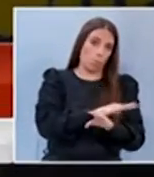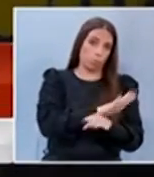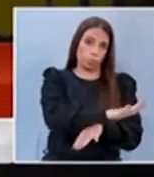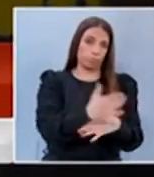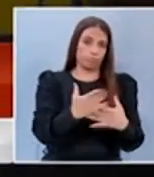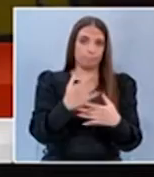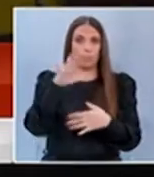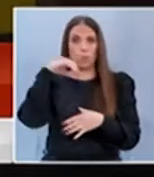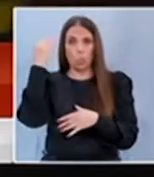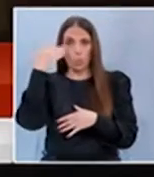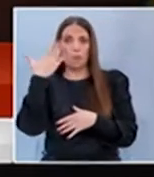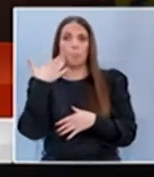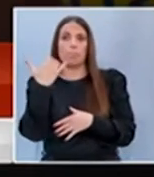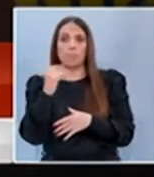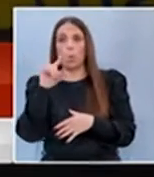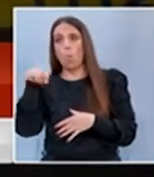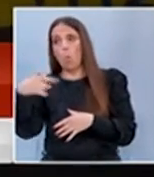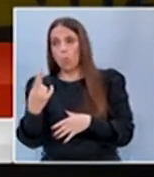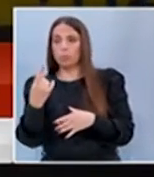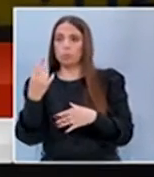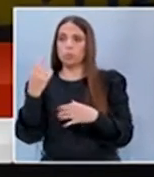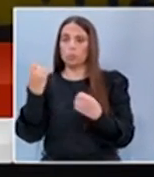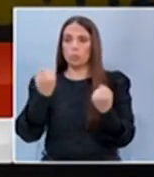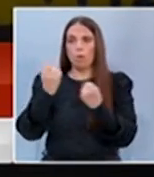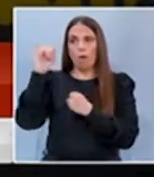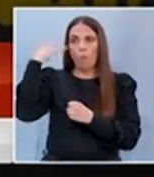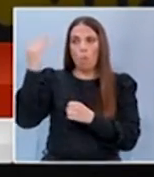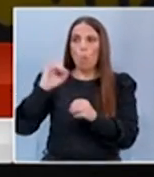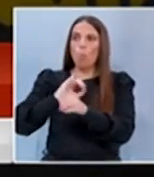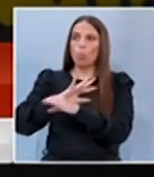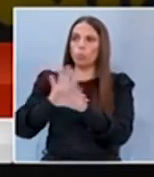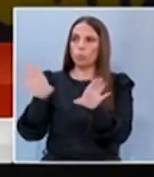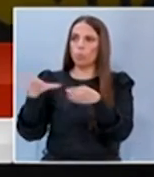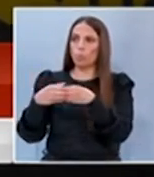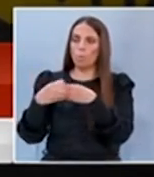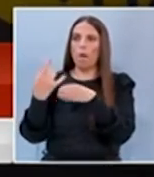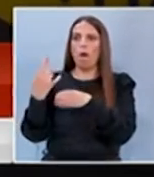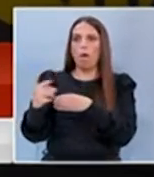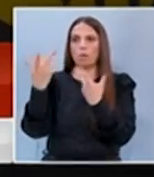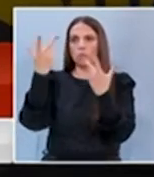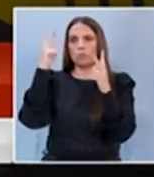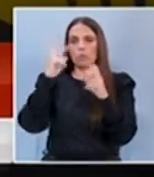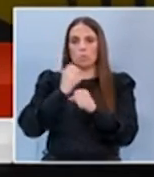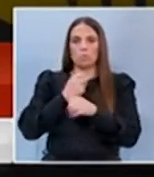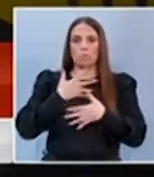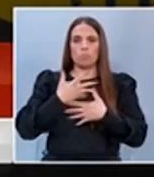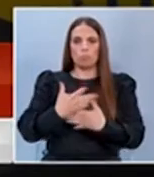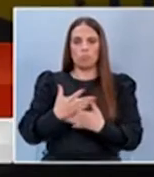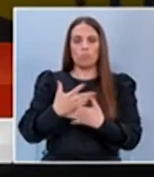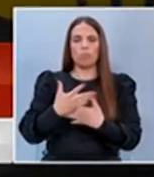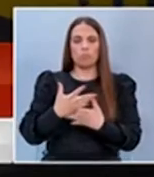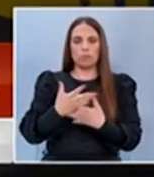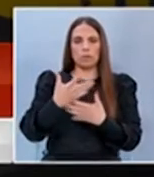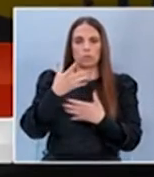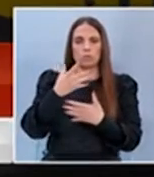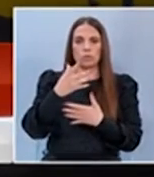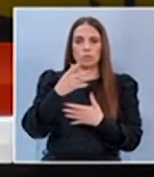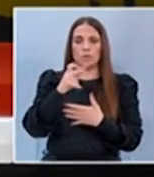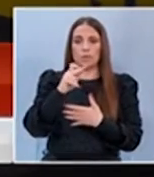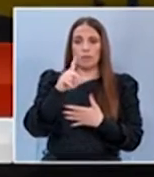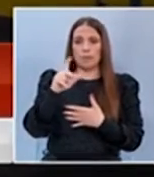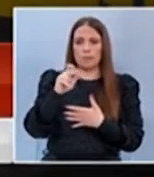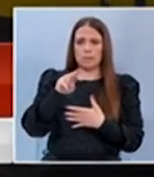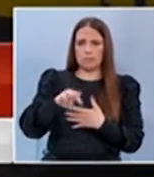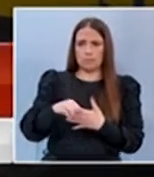O INEM procurou então meios de outras corporações, tendo encontrado uma ambulância disponível nos voluntários da Azambuja, que chegaram ao campo